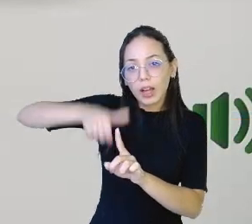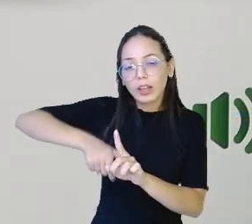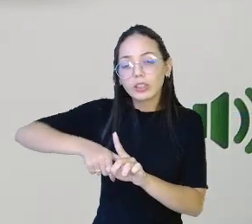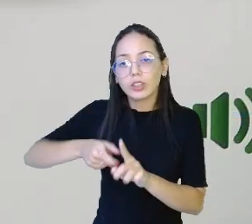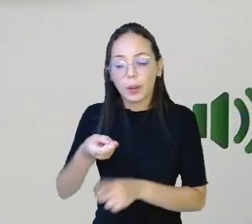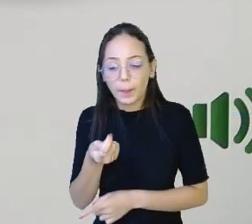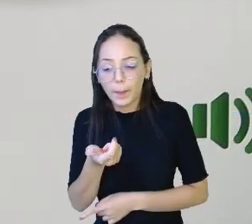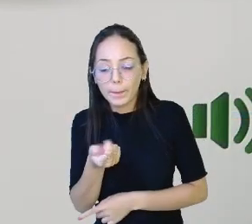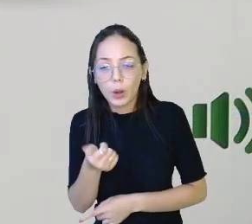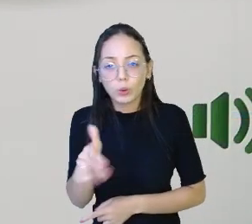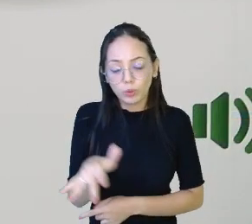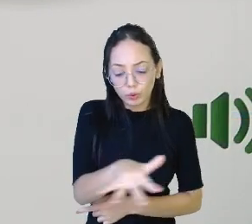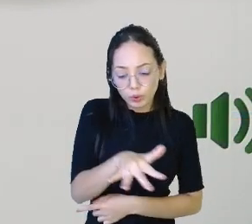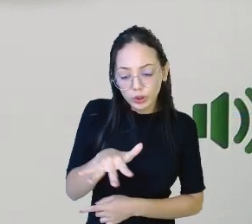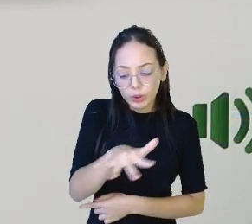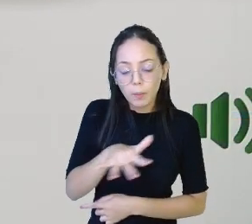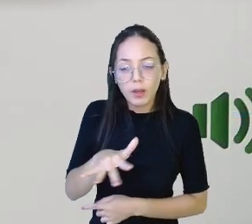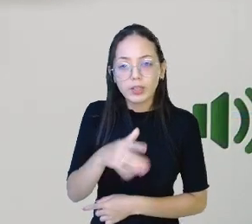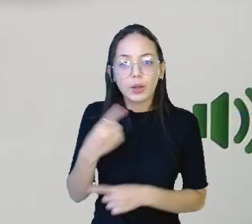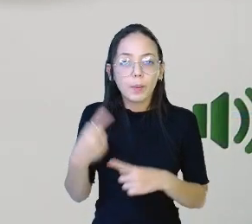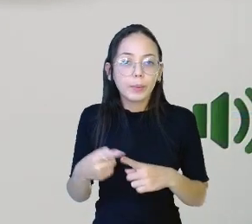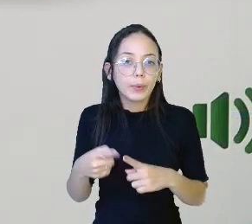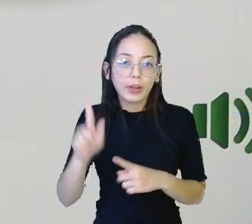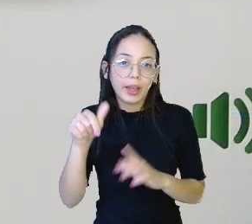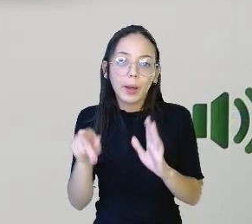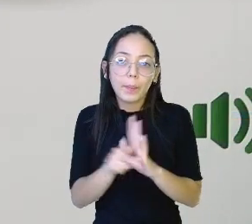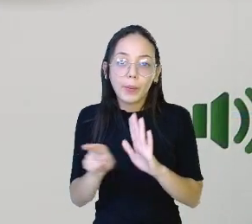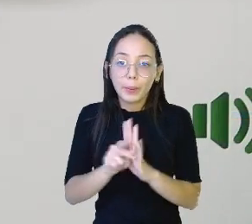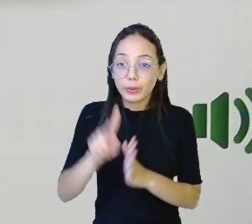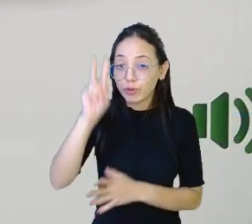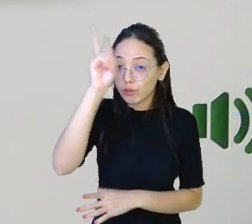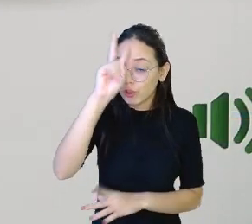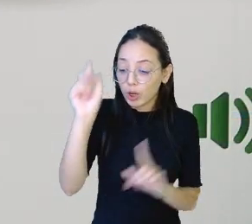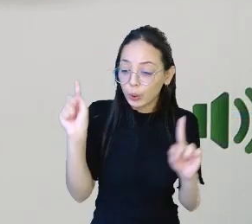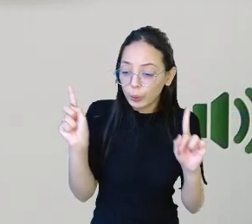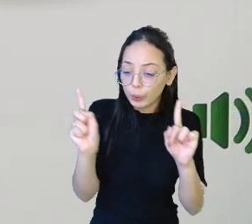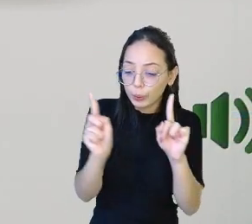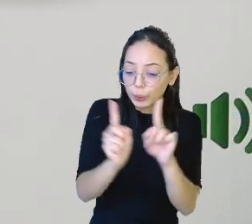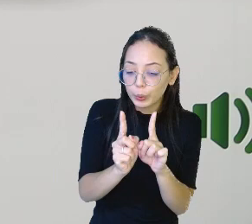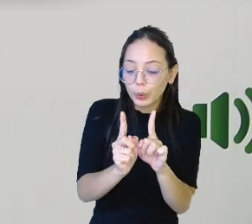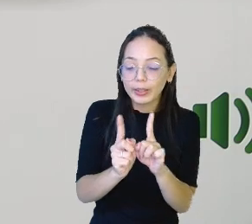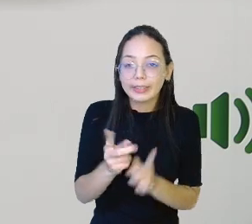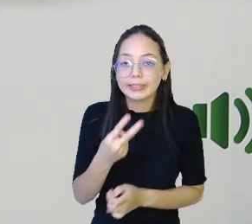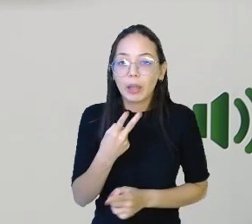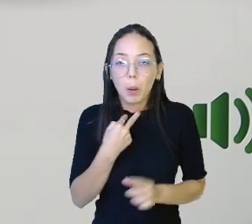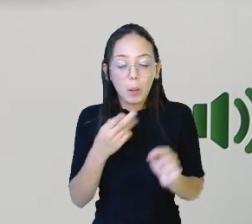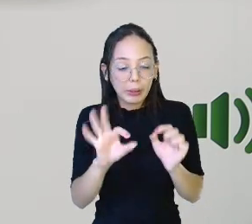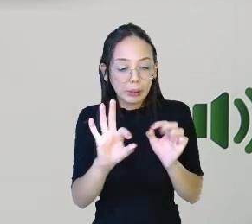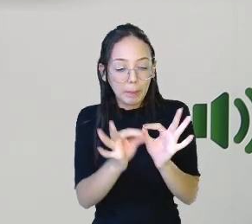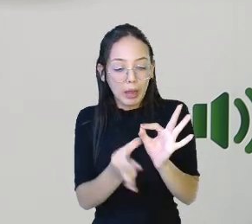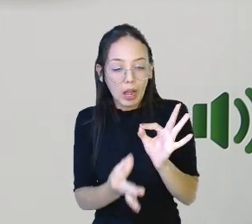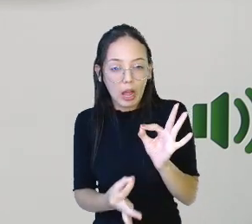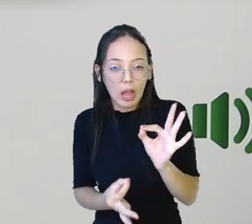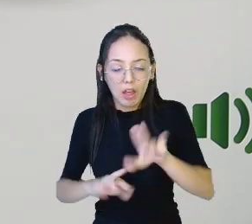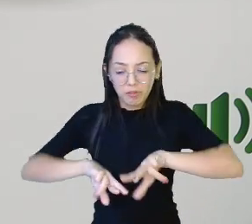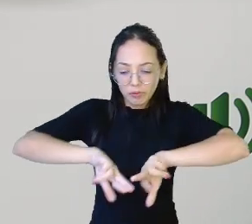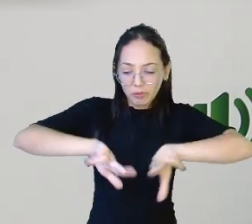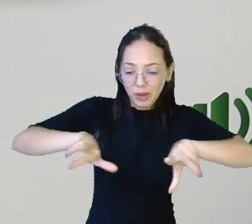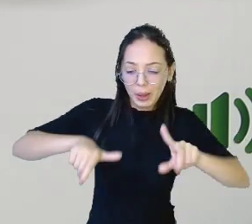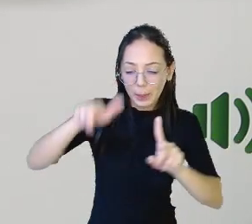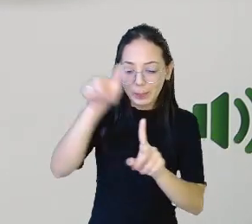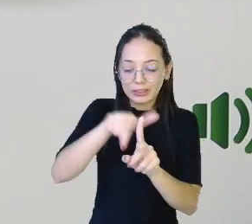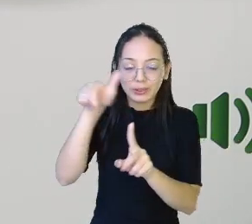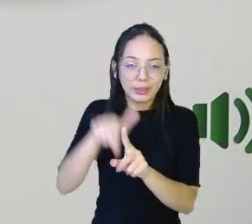tem poucos espaços, porque por se tratar de uma história pequena, ele não pode ter tantas personagens assim, tantos